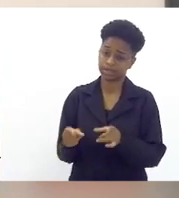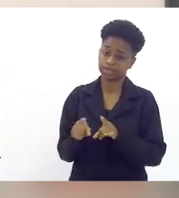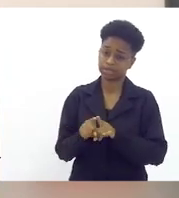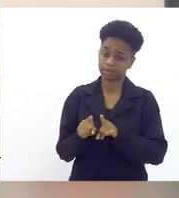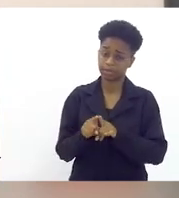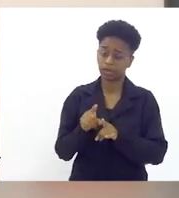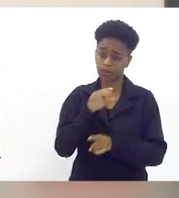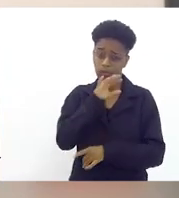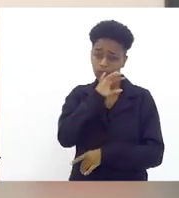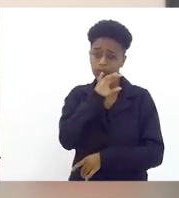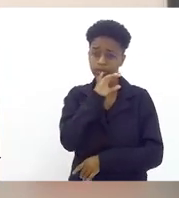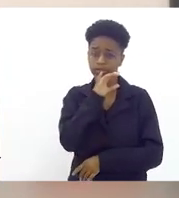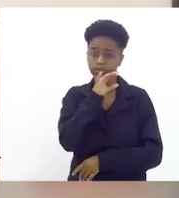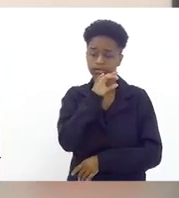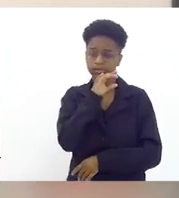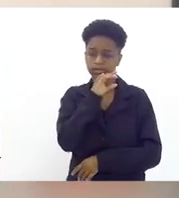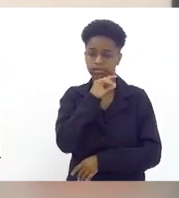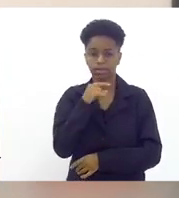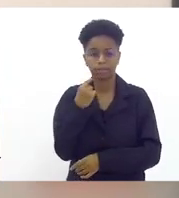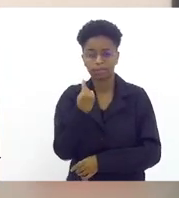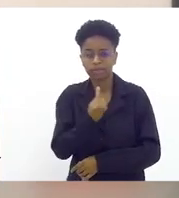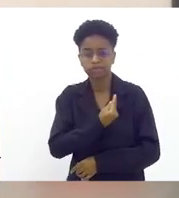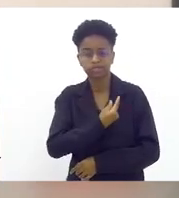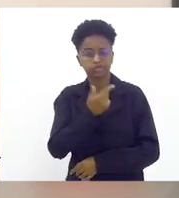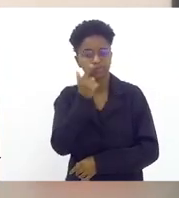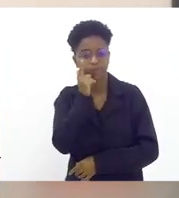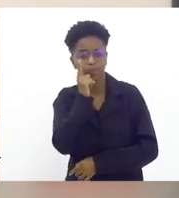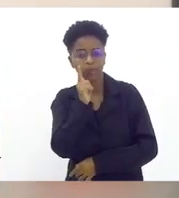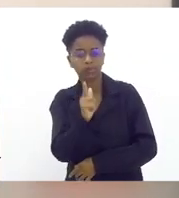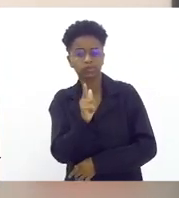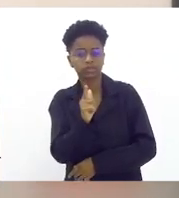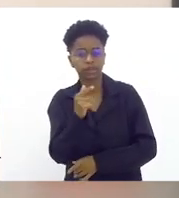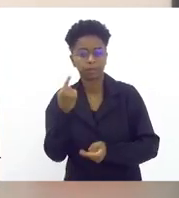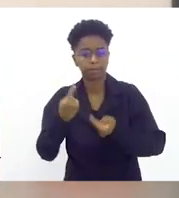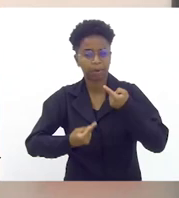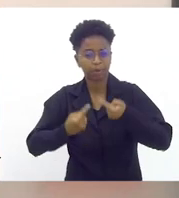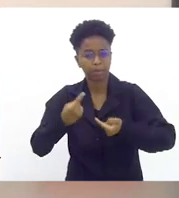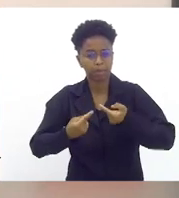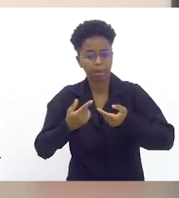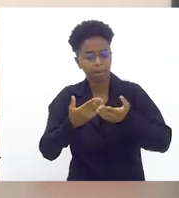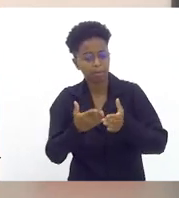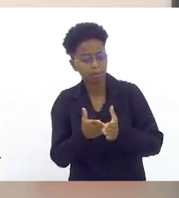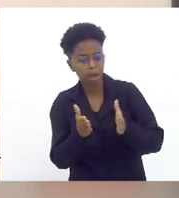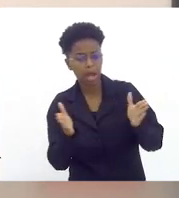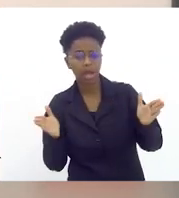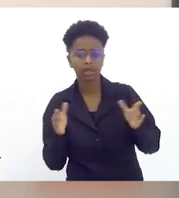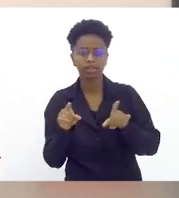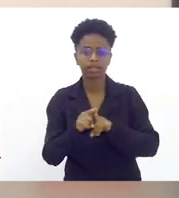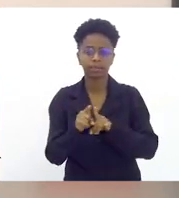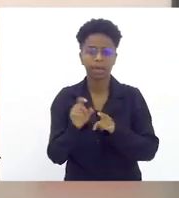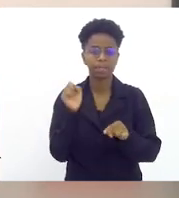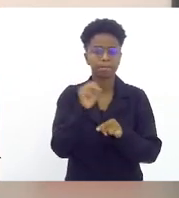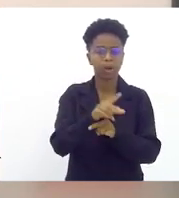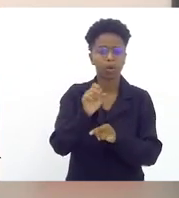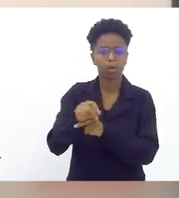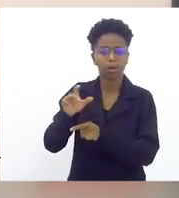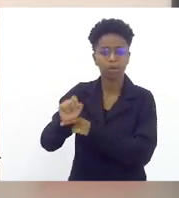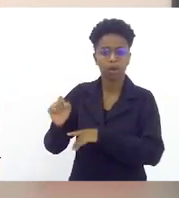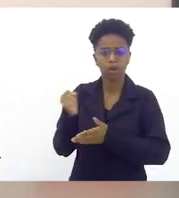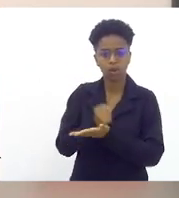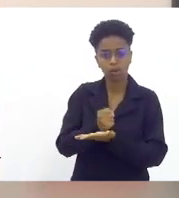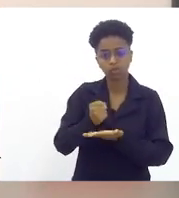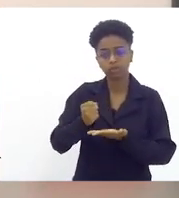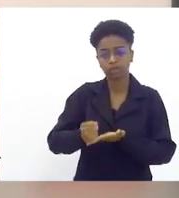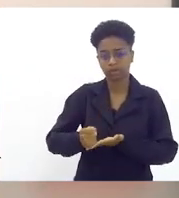o que é muito ruim para a gente ampliar a discussão e ampliar as vagas, né? A contratação ainda